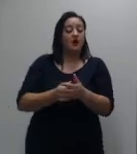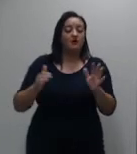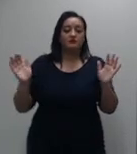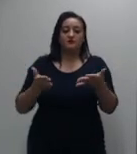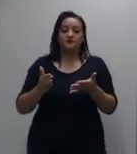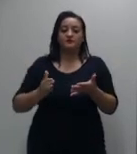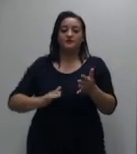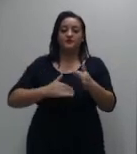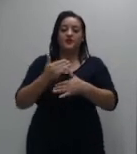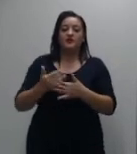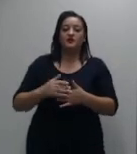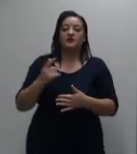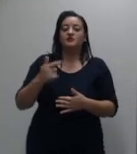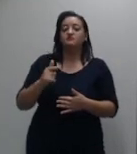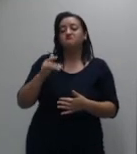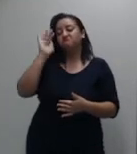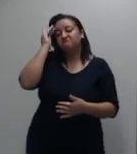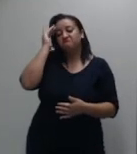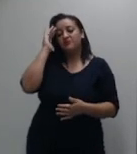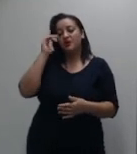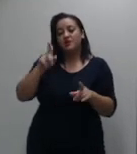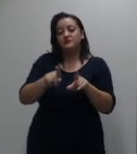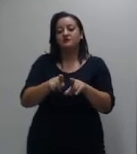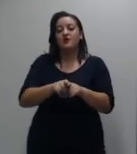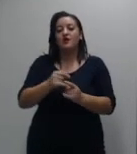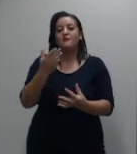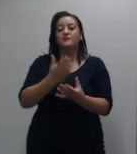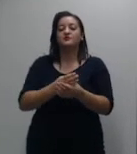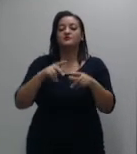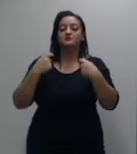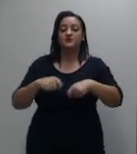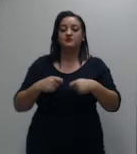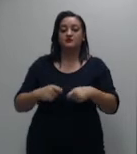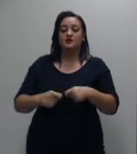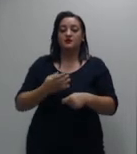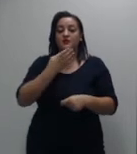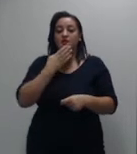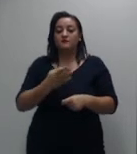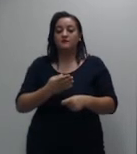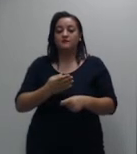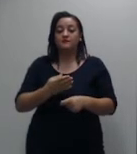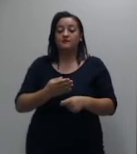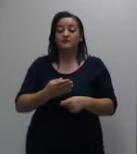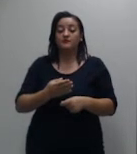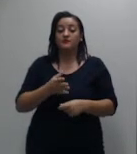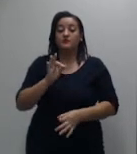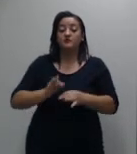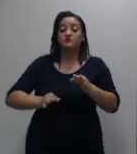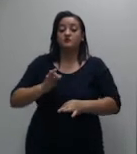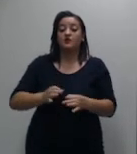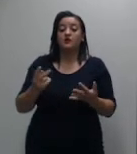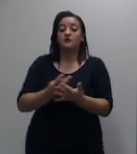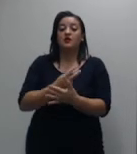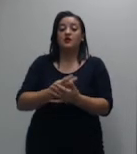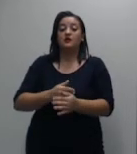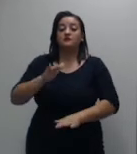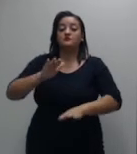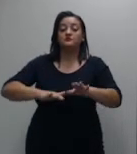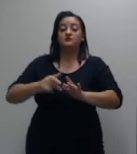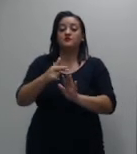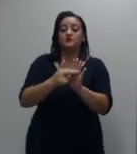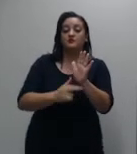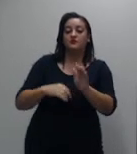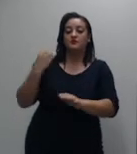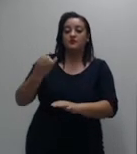ainda que assim não se entendesse que a ação deveria ser um pedido de três e ela nem procedente a medida em que os requisitos essenciais